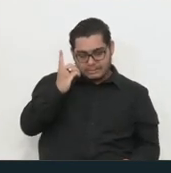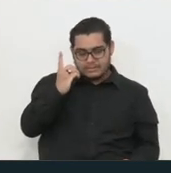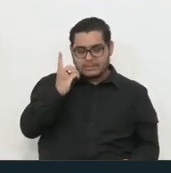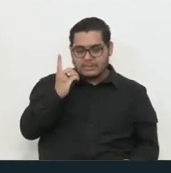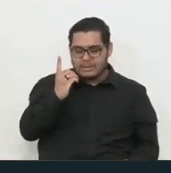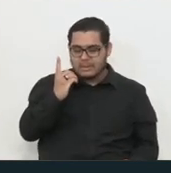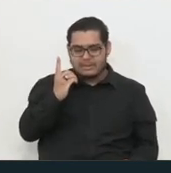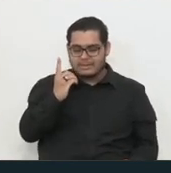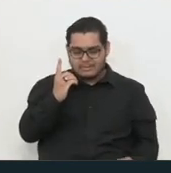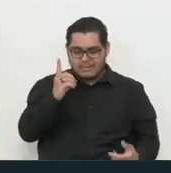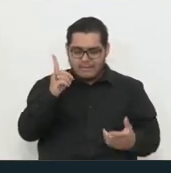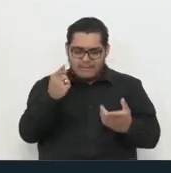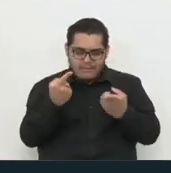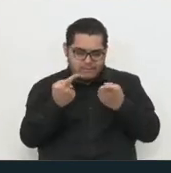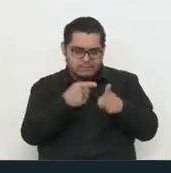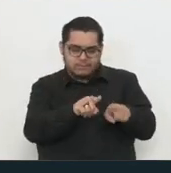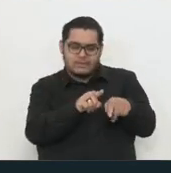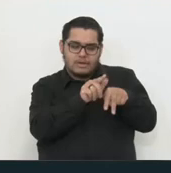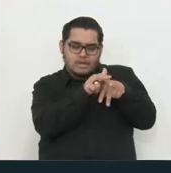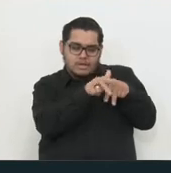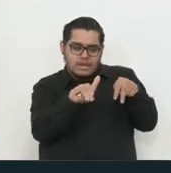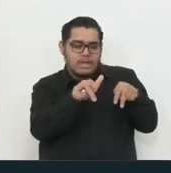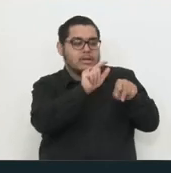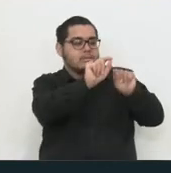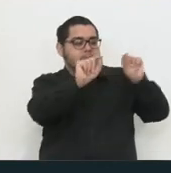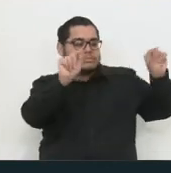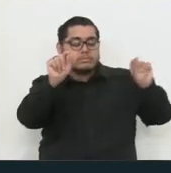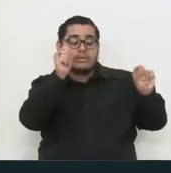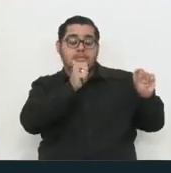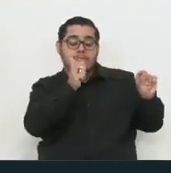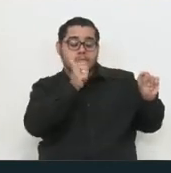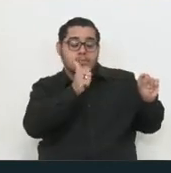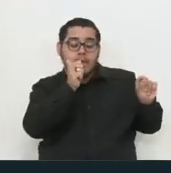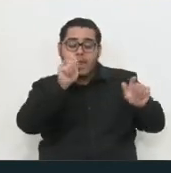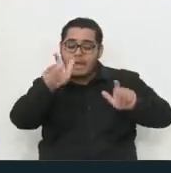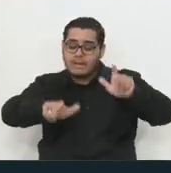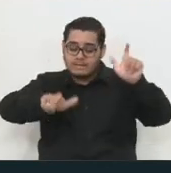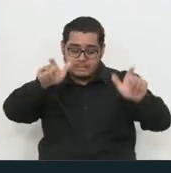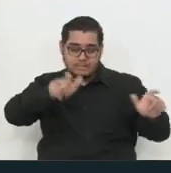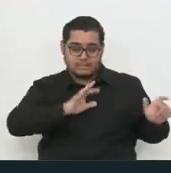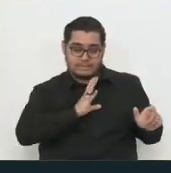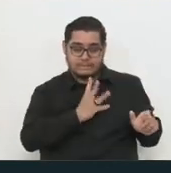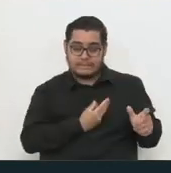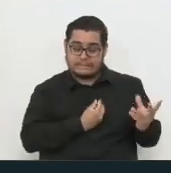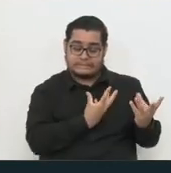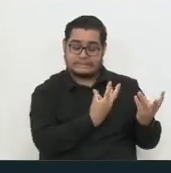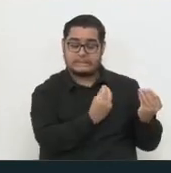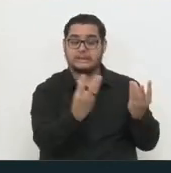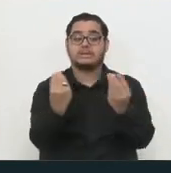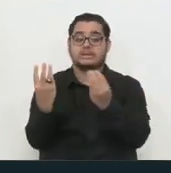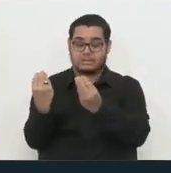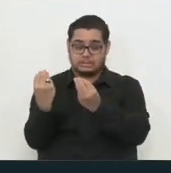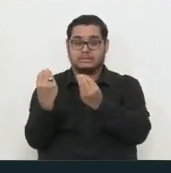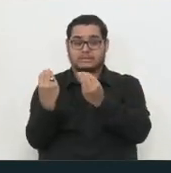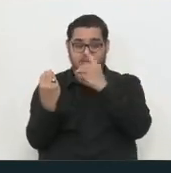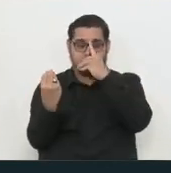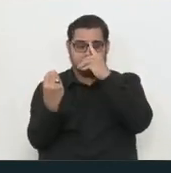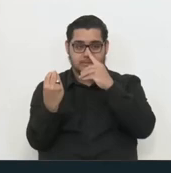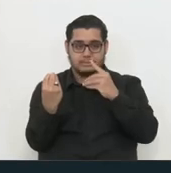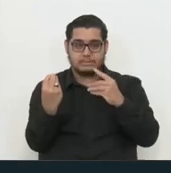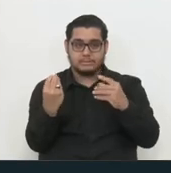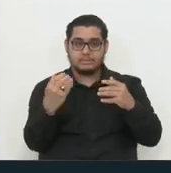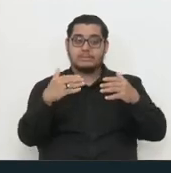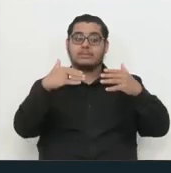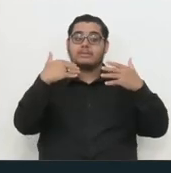de gênero de muitas travestis e mulheres transexuais e reforça a ideia